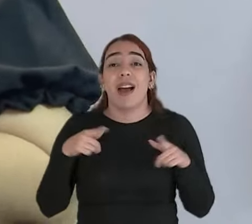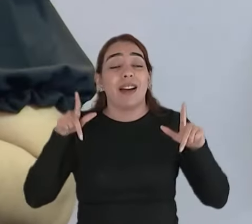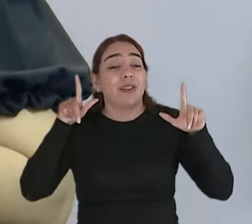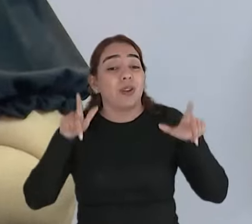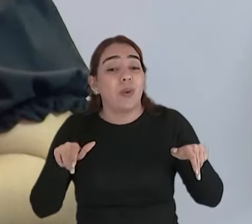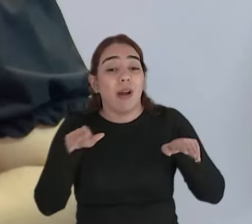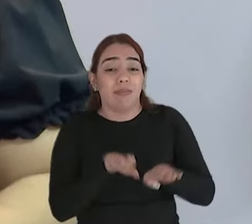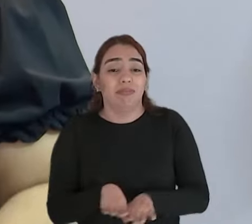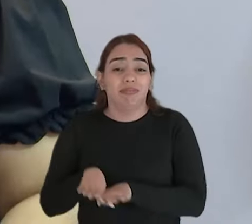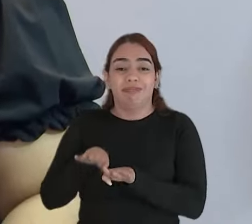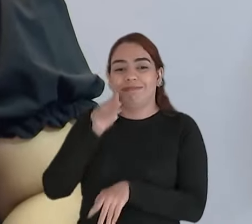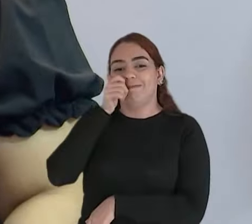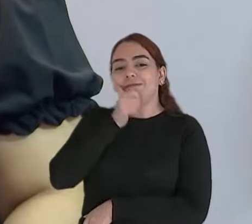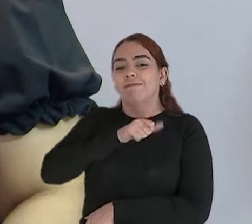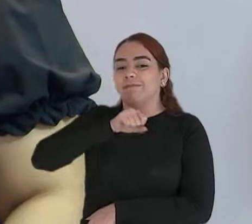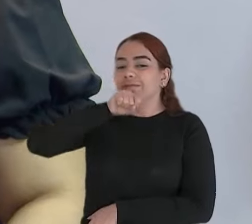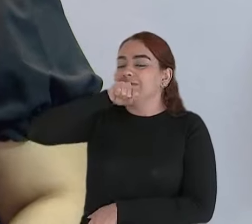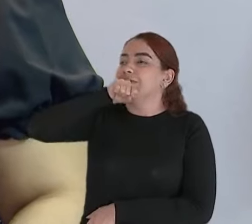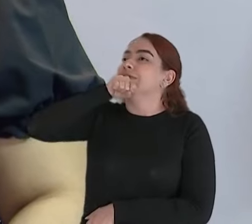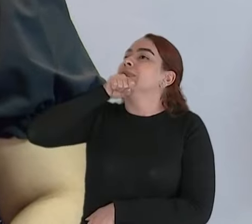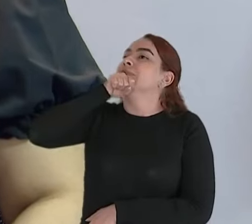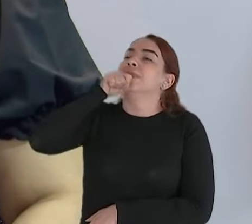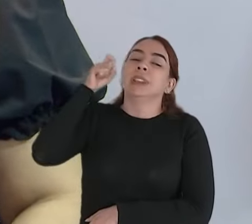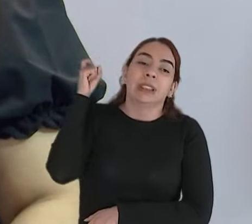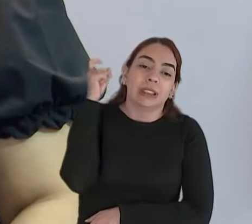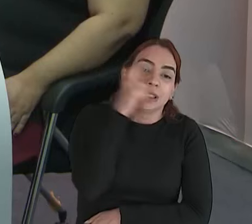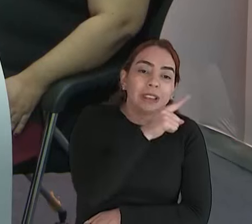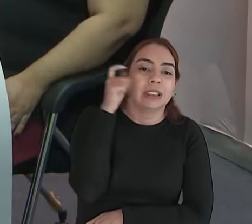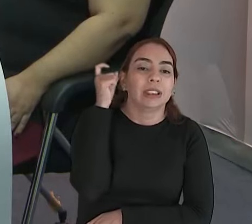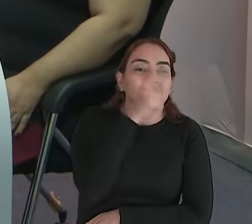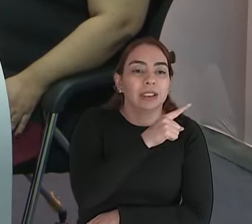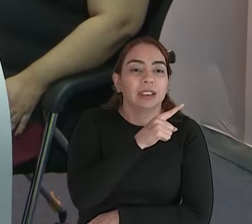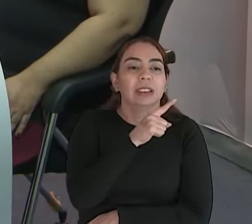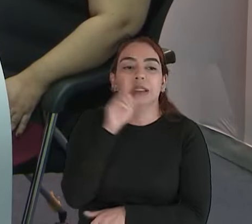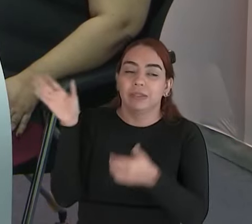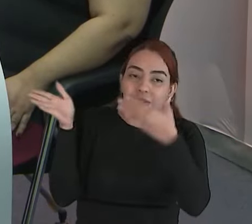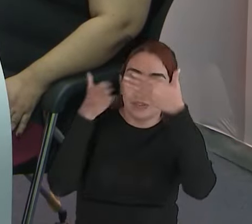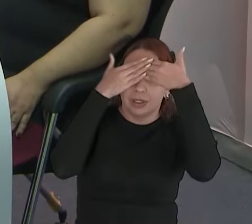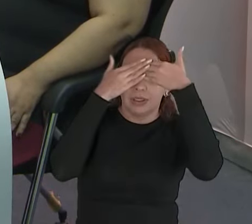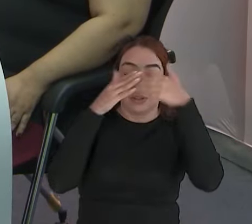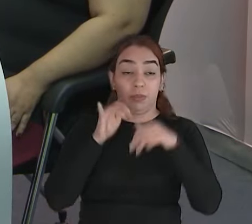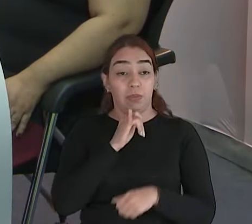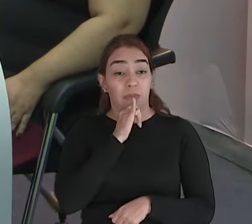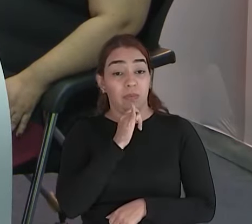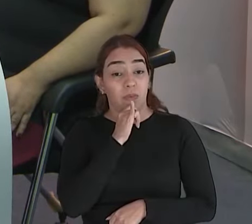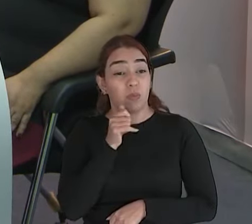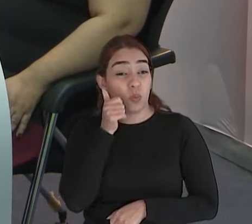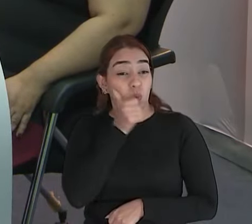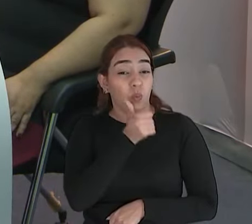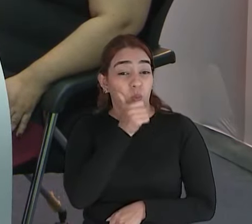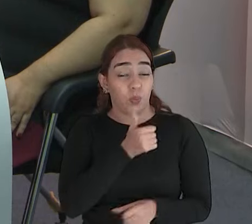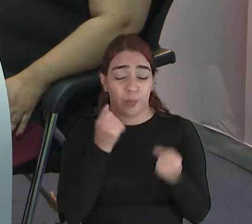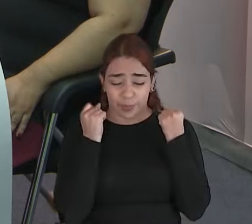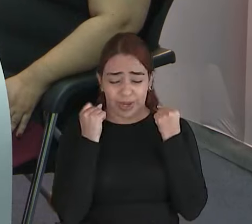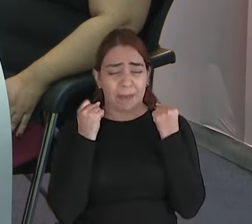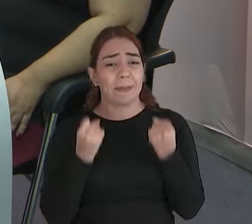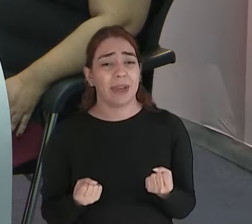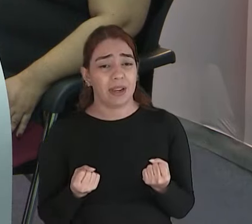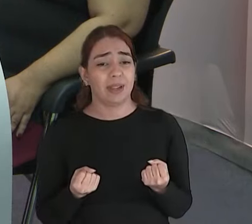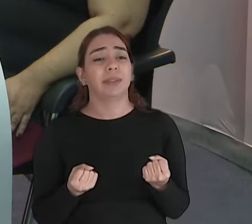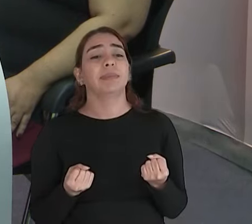para a mãe aceitar isso, não aceita. É muito difícil. Eu imagino para as meninas também, como deve ser o peso ainda mais difícil,